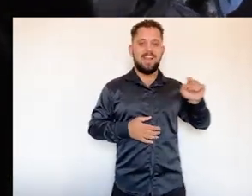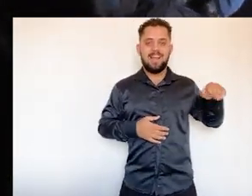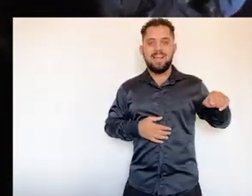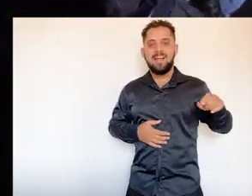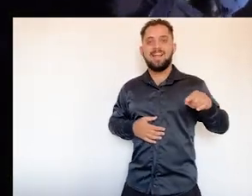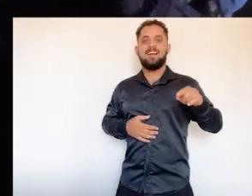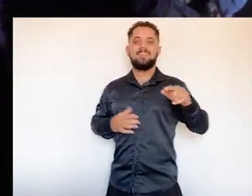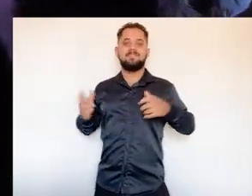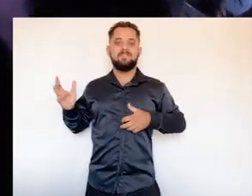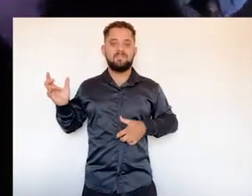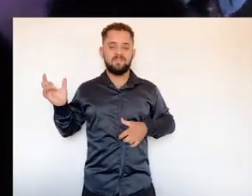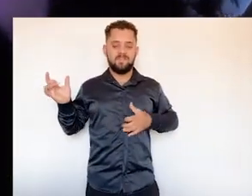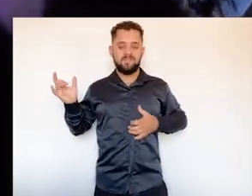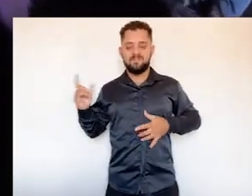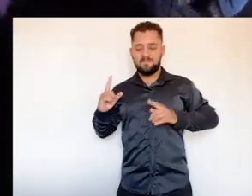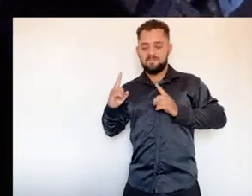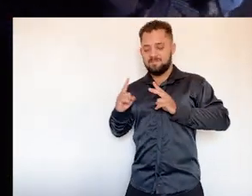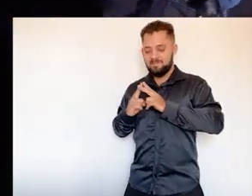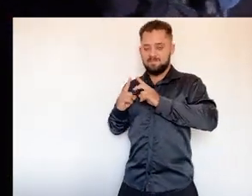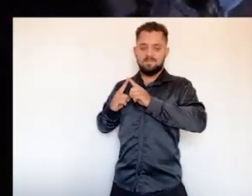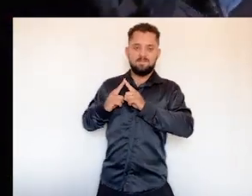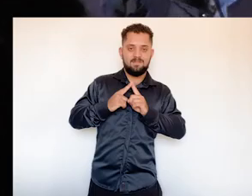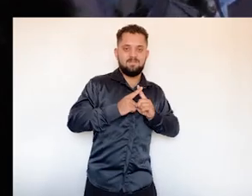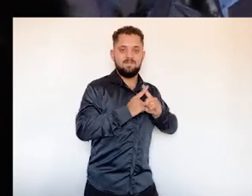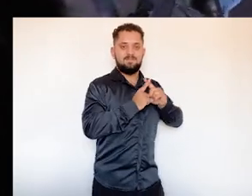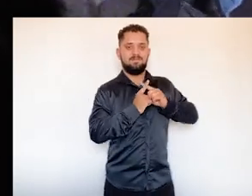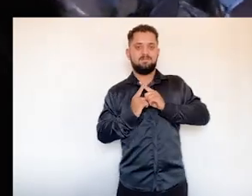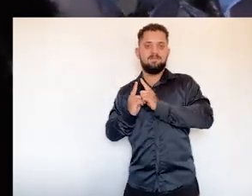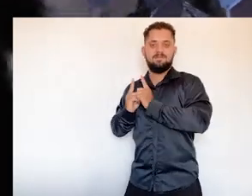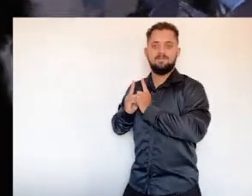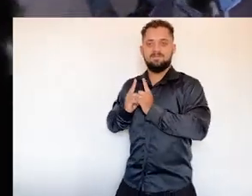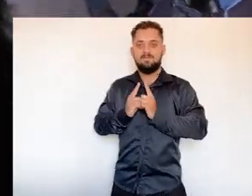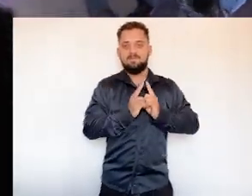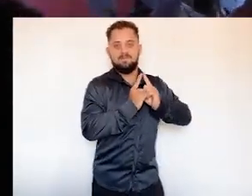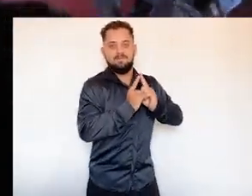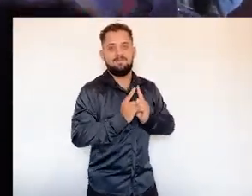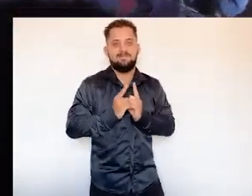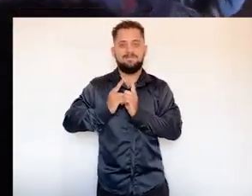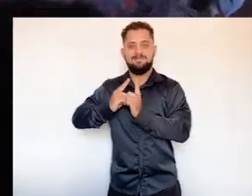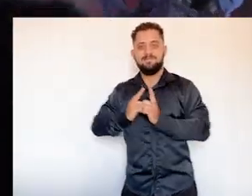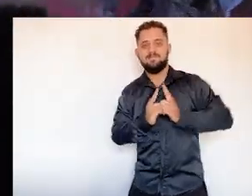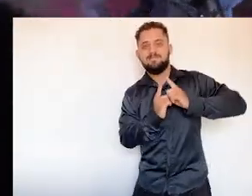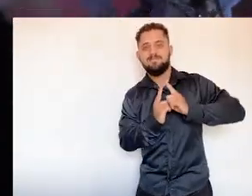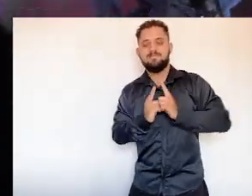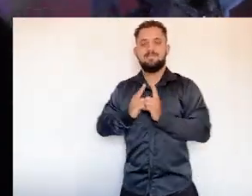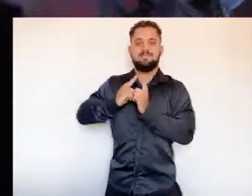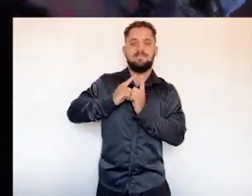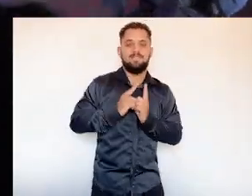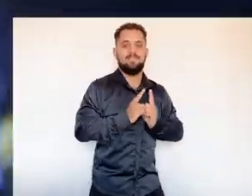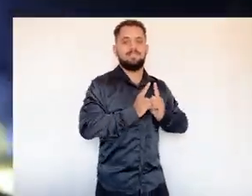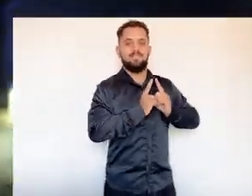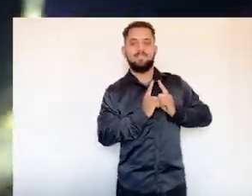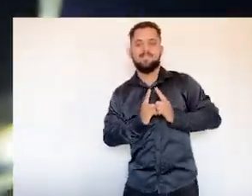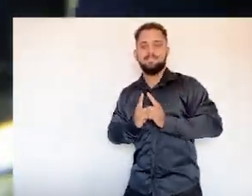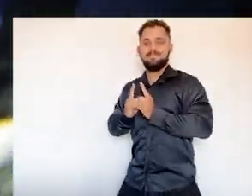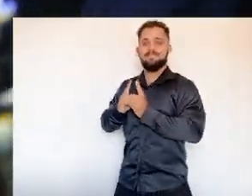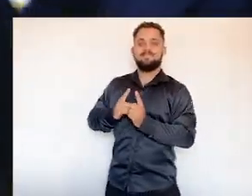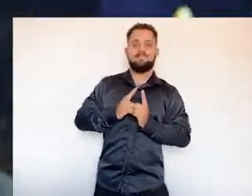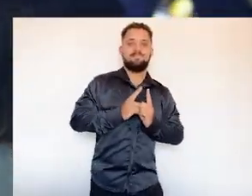lá. É shot love, é shot love, é shot love. É shot love, é shot love, é